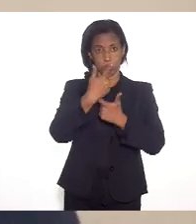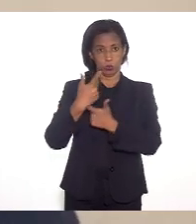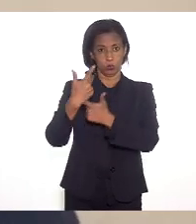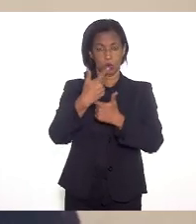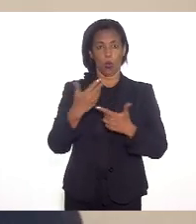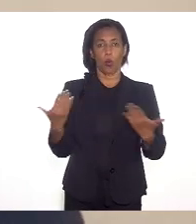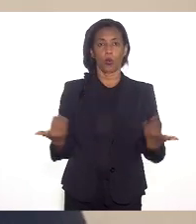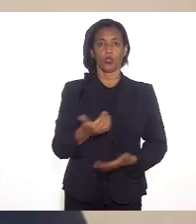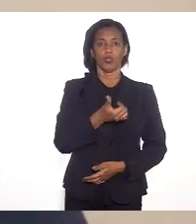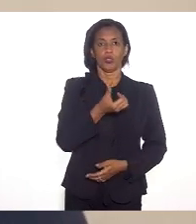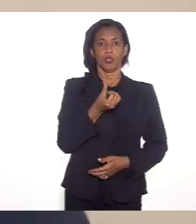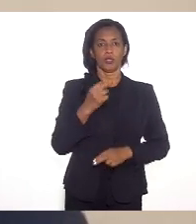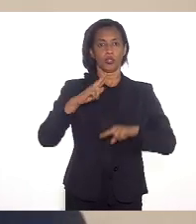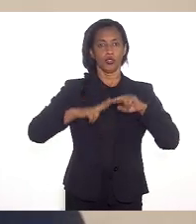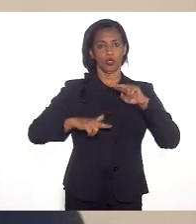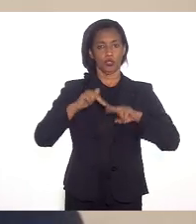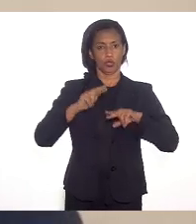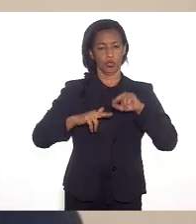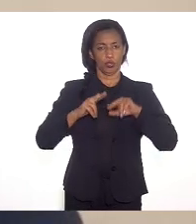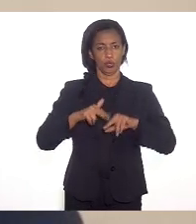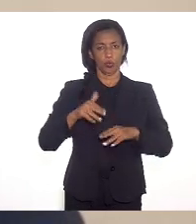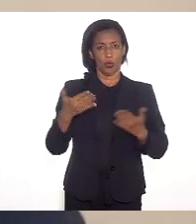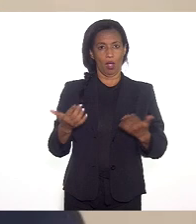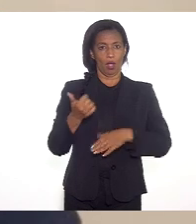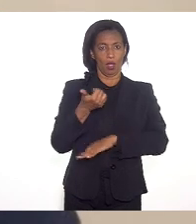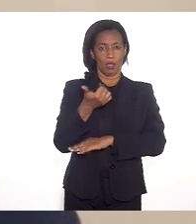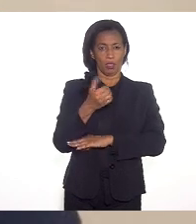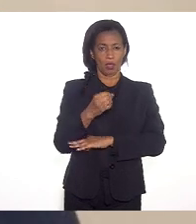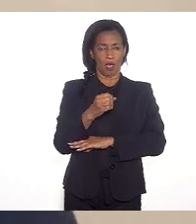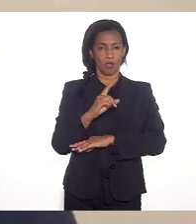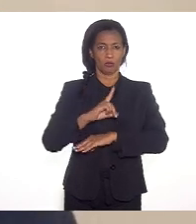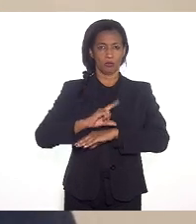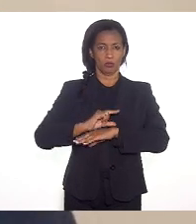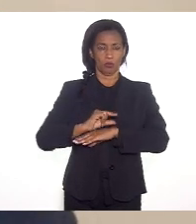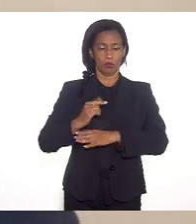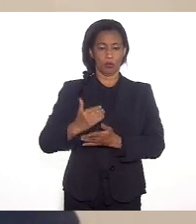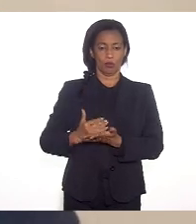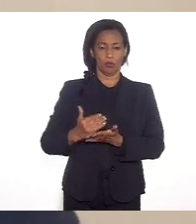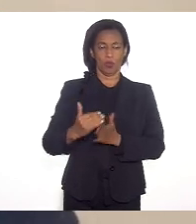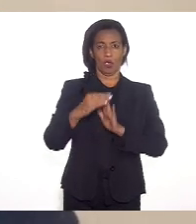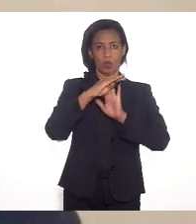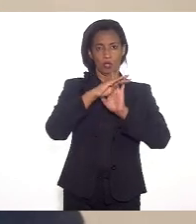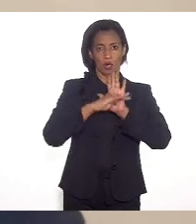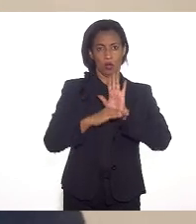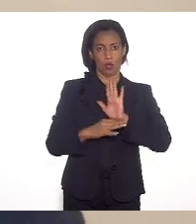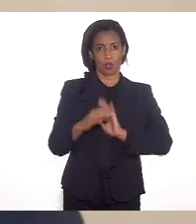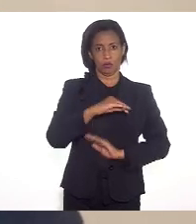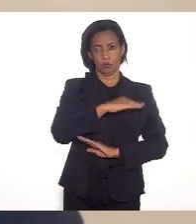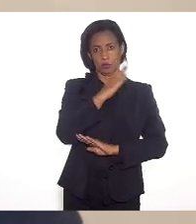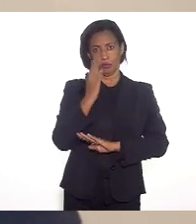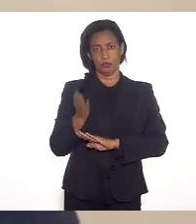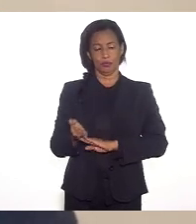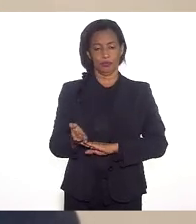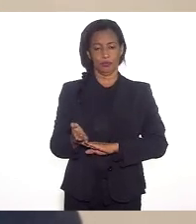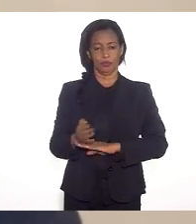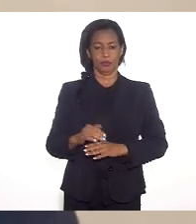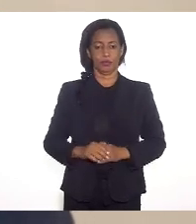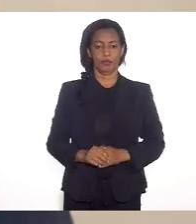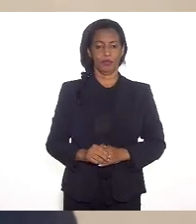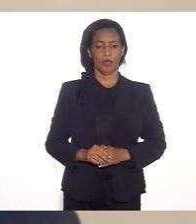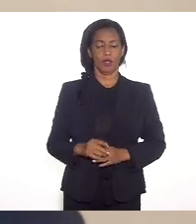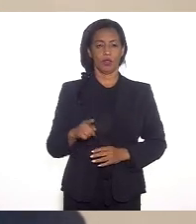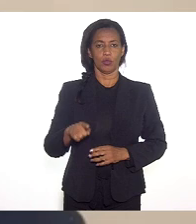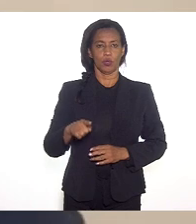16 de junho, de 21 às 10 horas, através de votação eletrônica, com a ordem da seguinte ordem do dia. Sob a relatoria